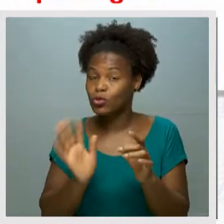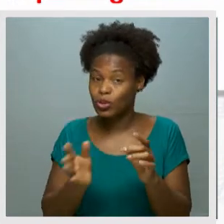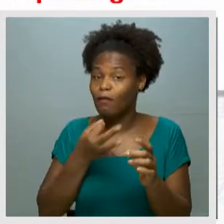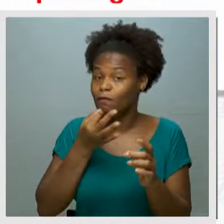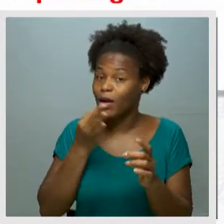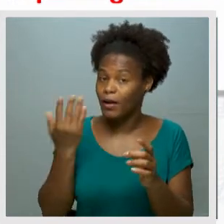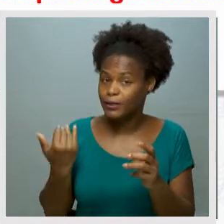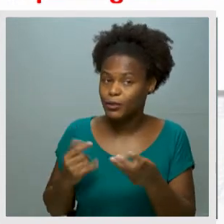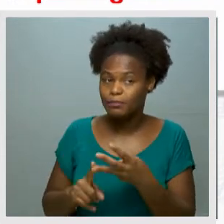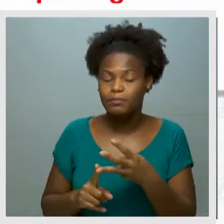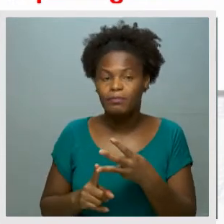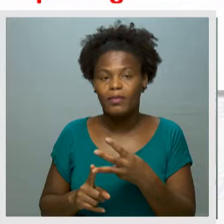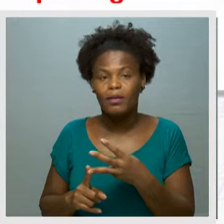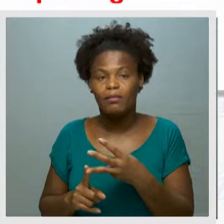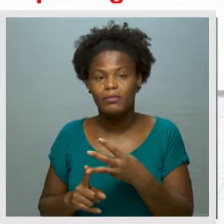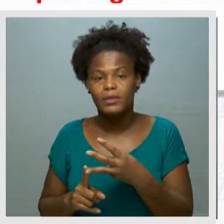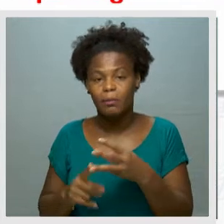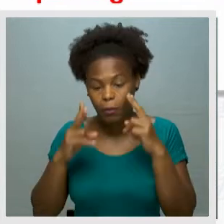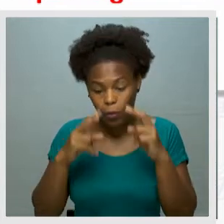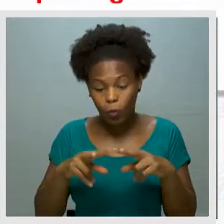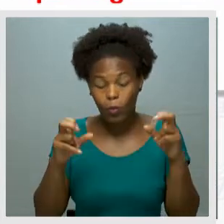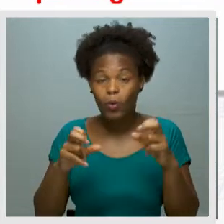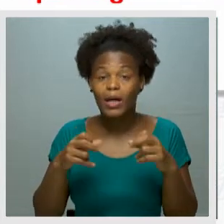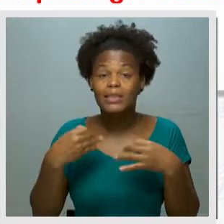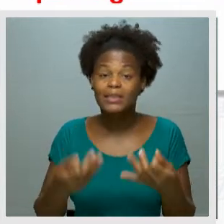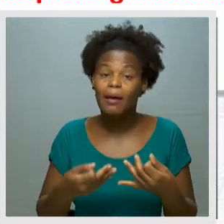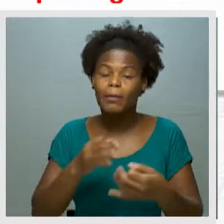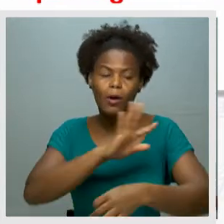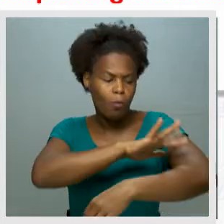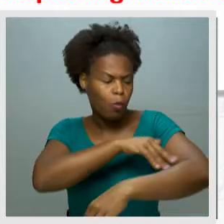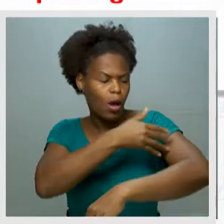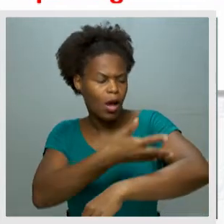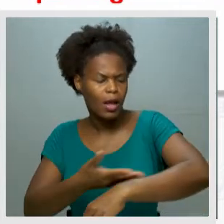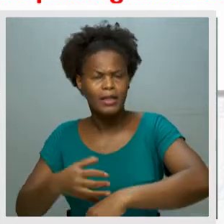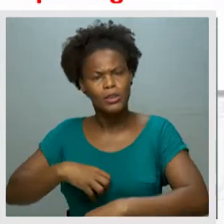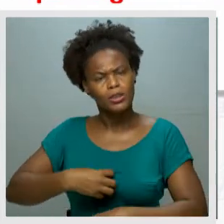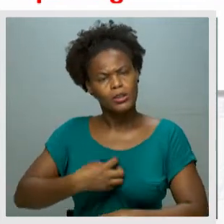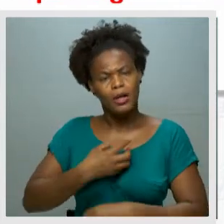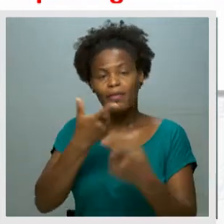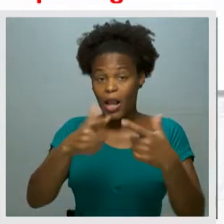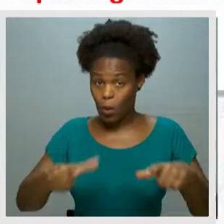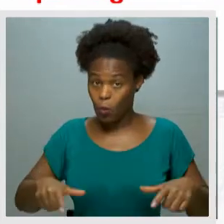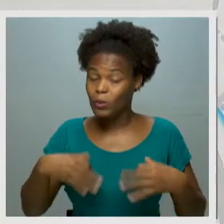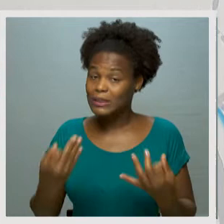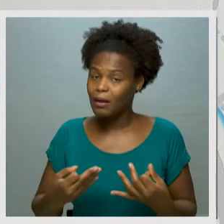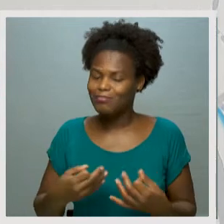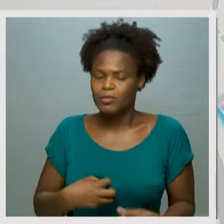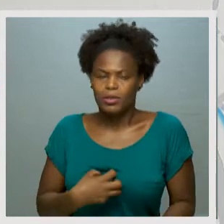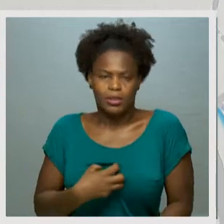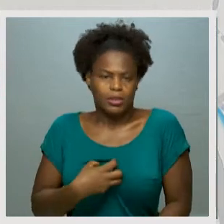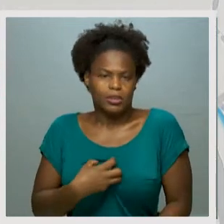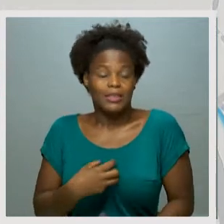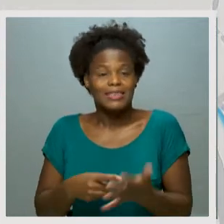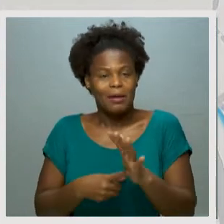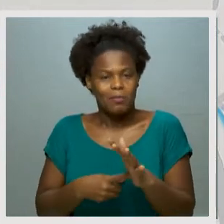já havia falado. Recorre à função poética e emotiva da linguagem, inspiração,